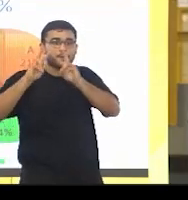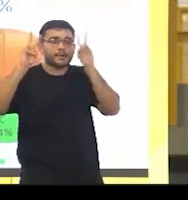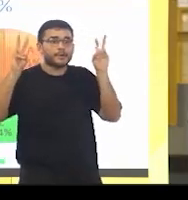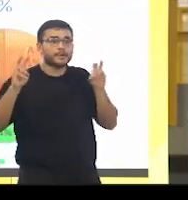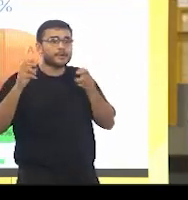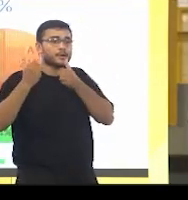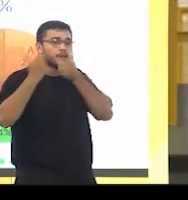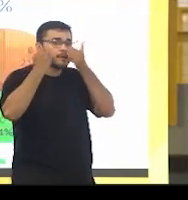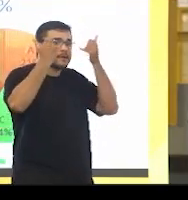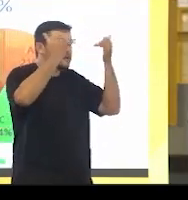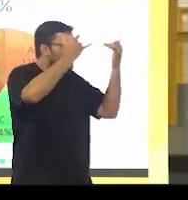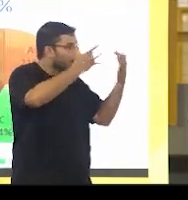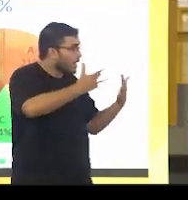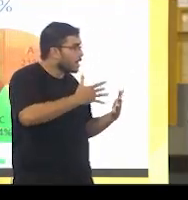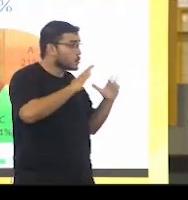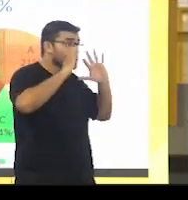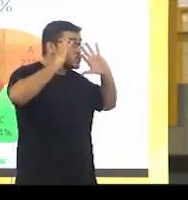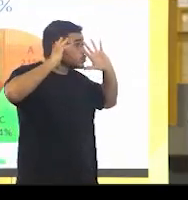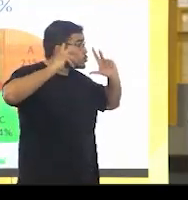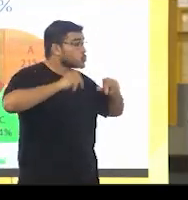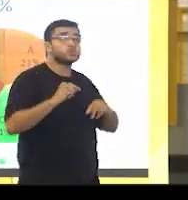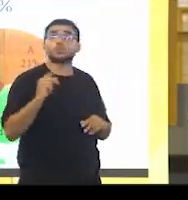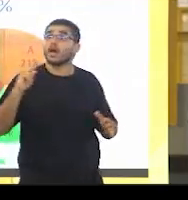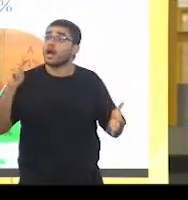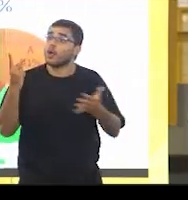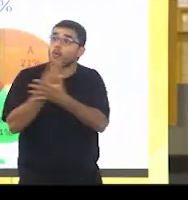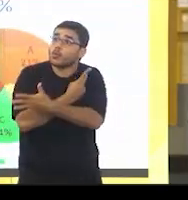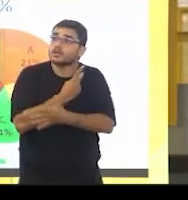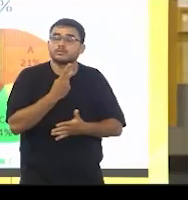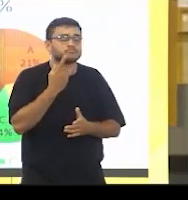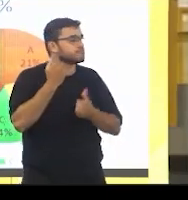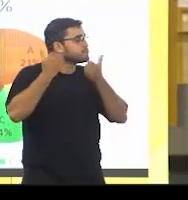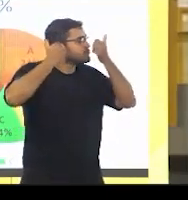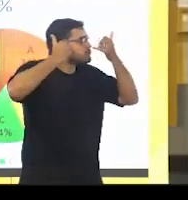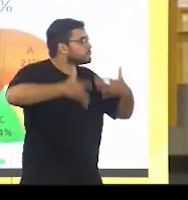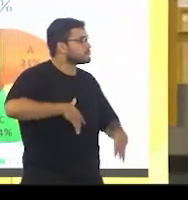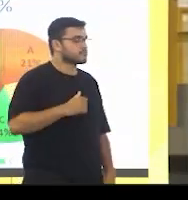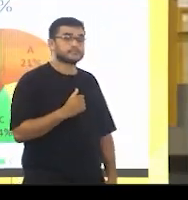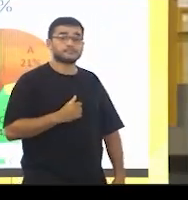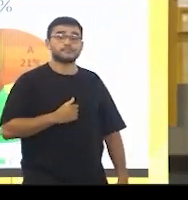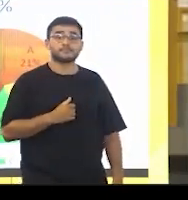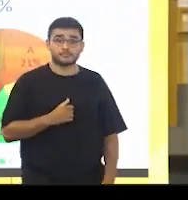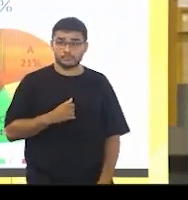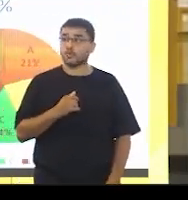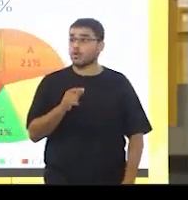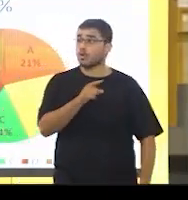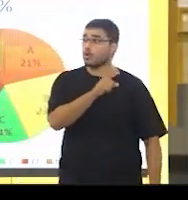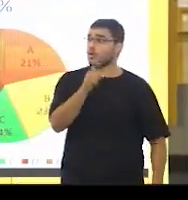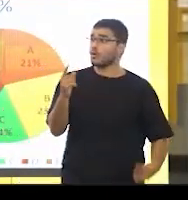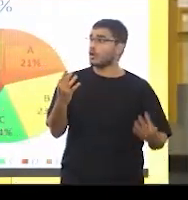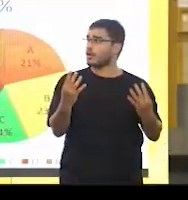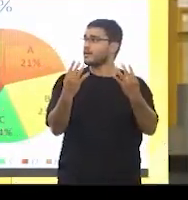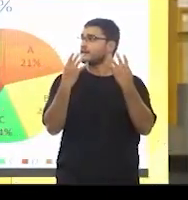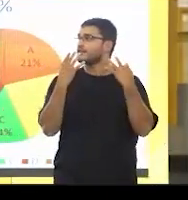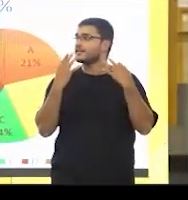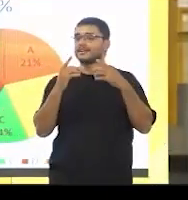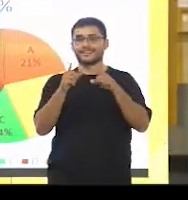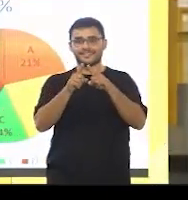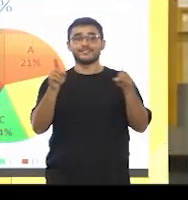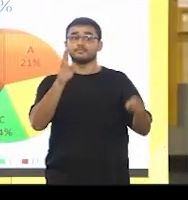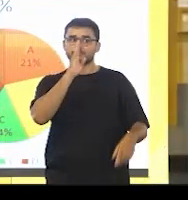e explicativo de tudo que há. Olhou para mim agora, em silêncio.